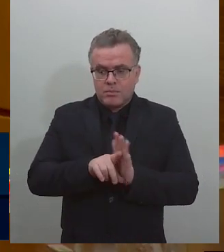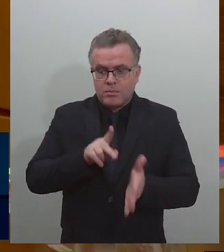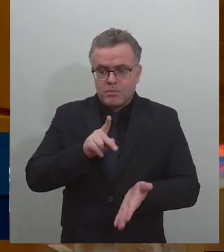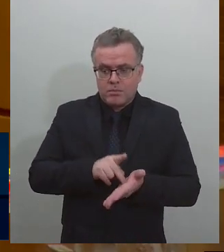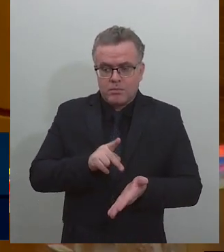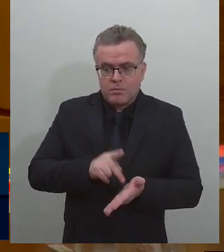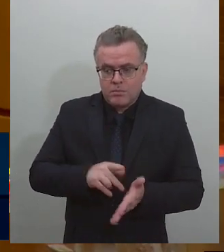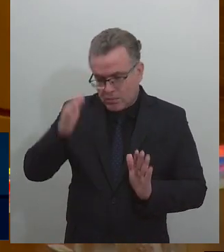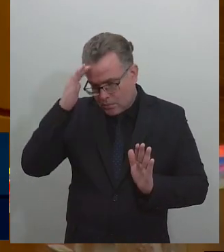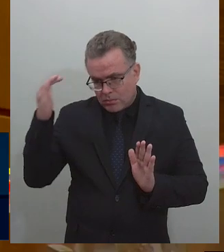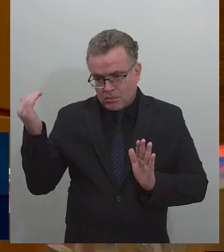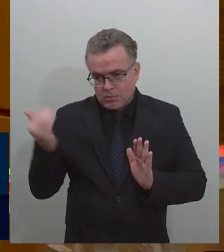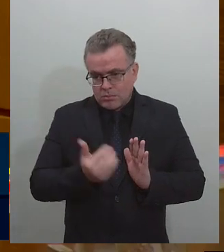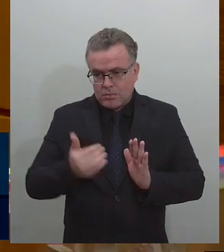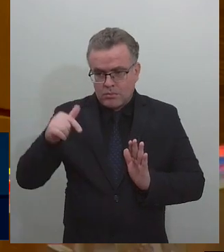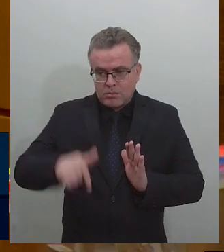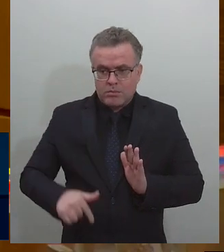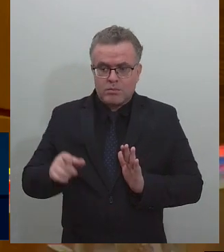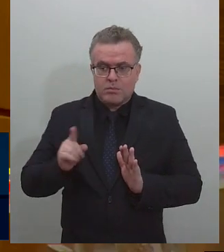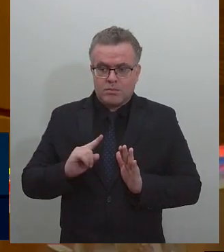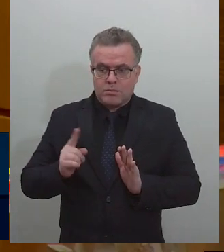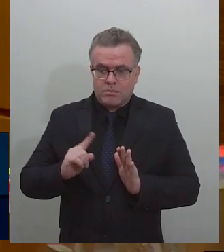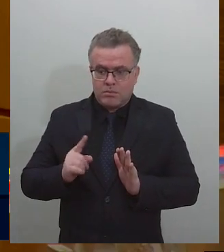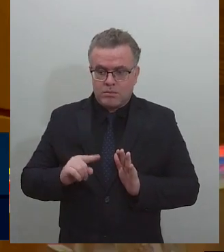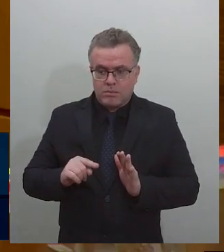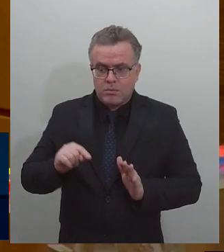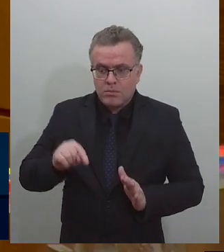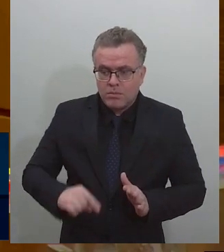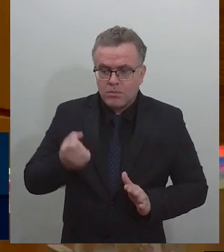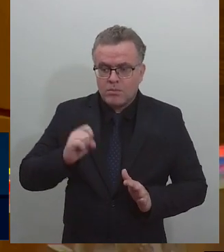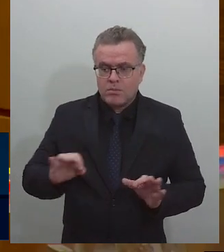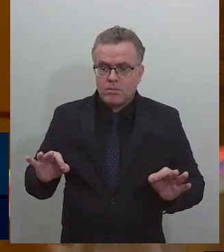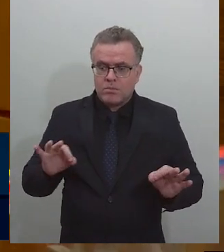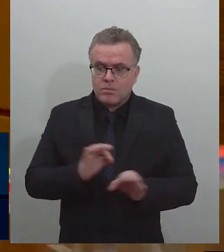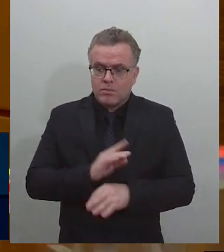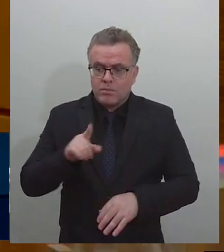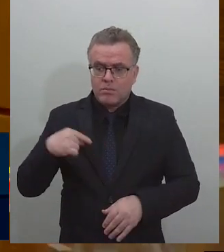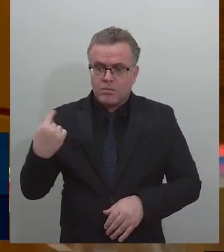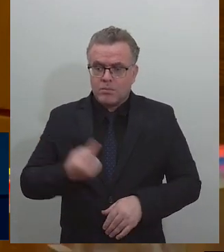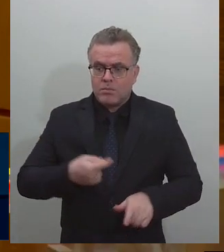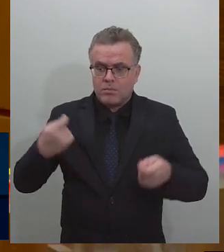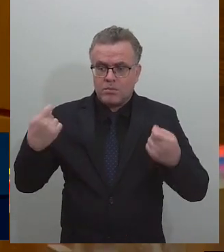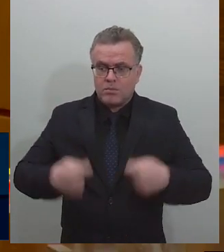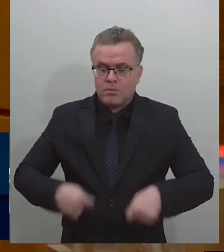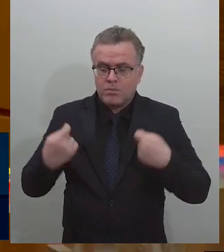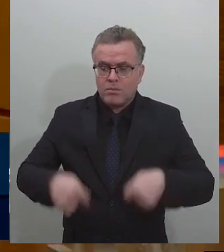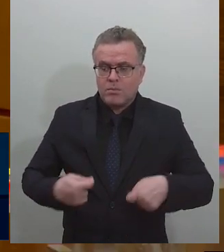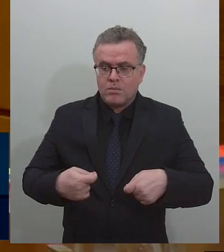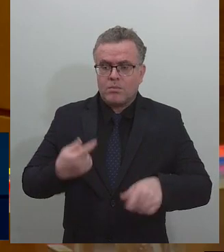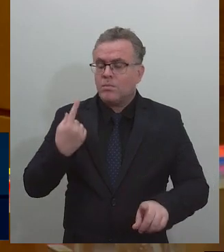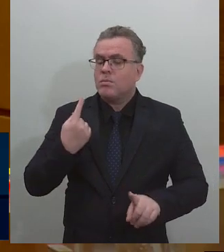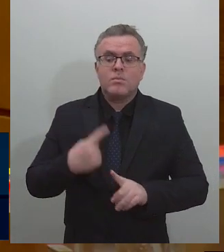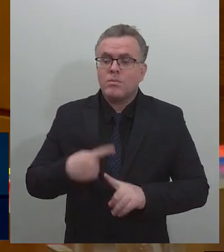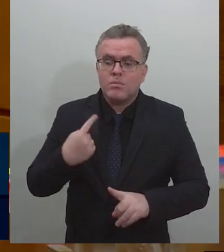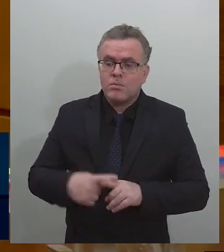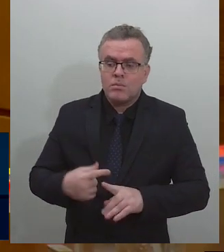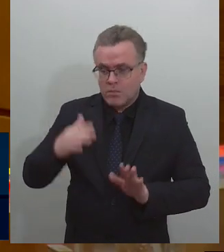estado de Sergipe. E precisamos saber o motivo, né, da não